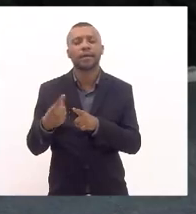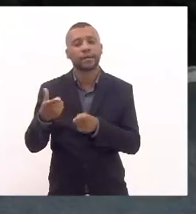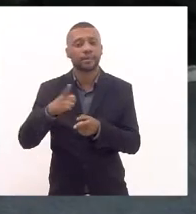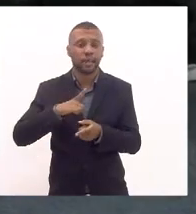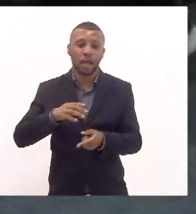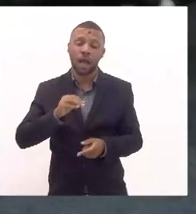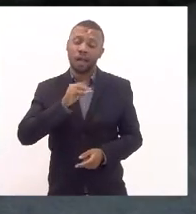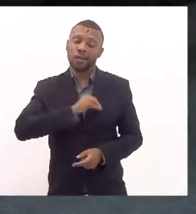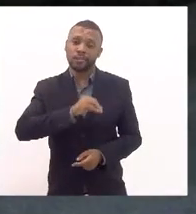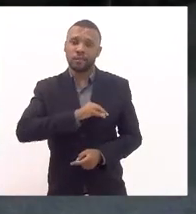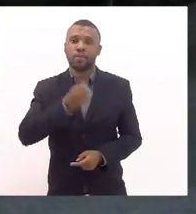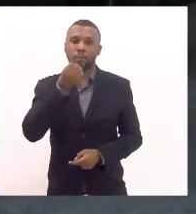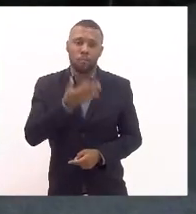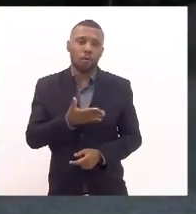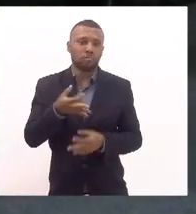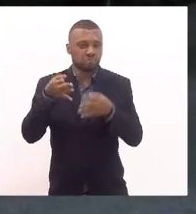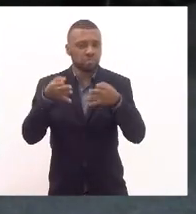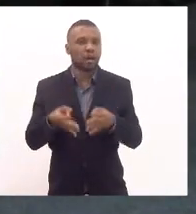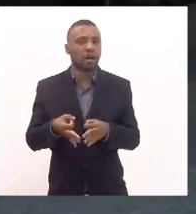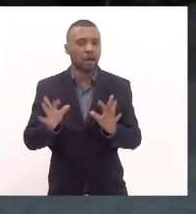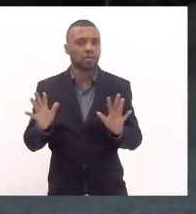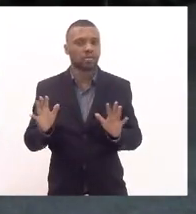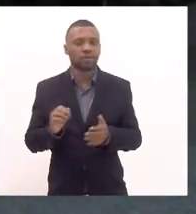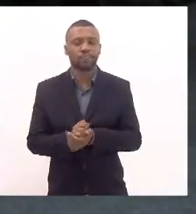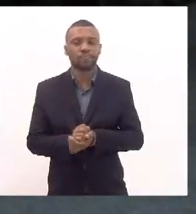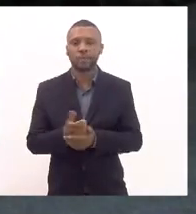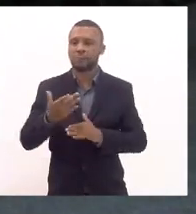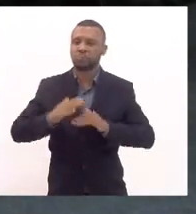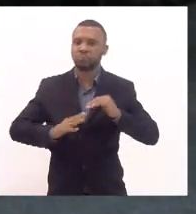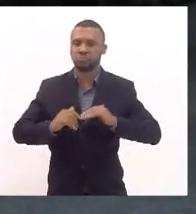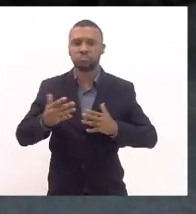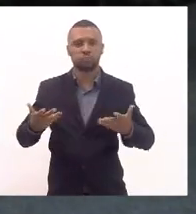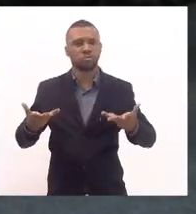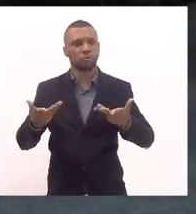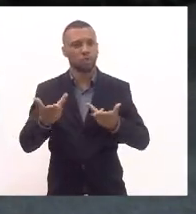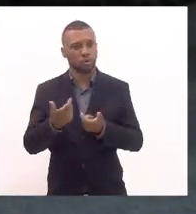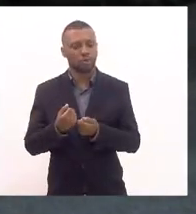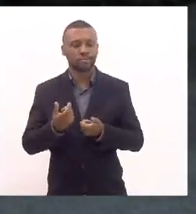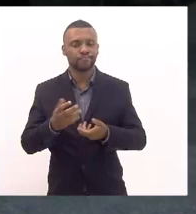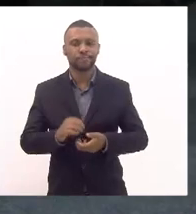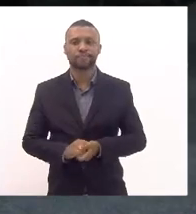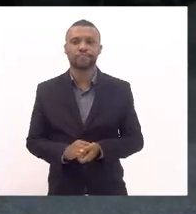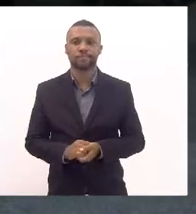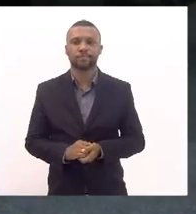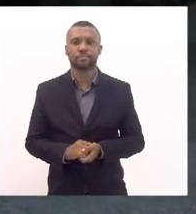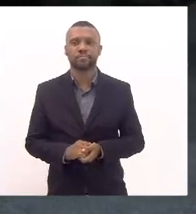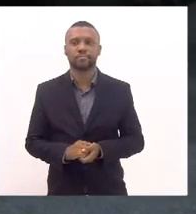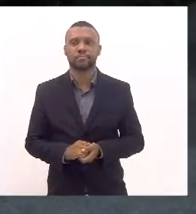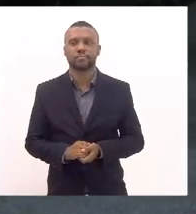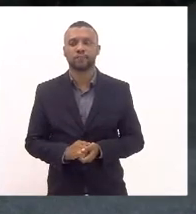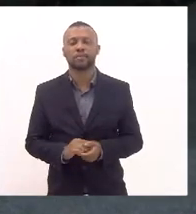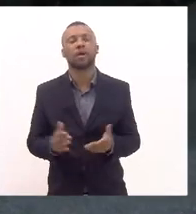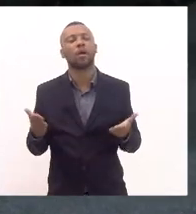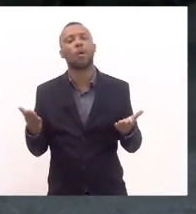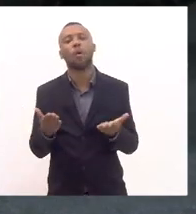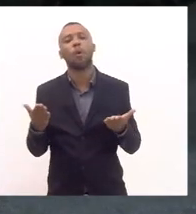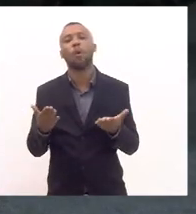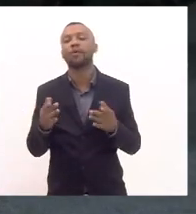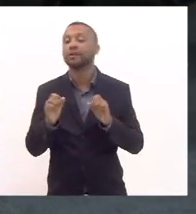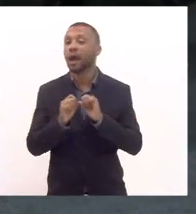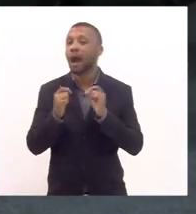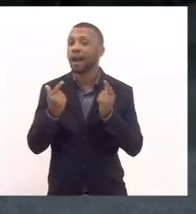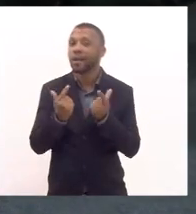remunerado e bem qualificado ah e hoje o